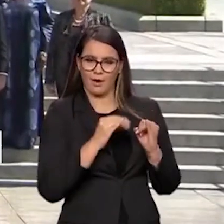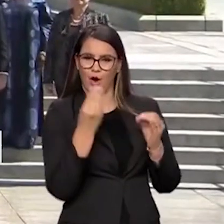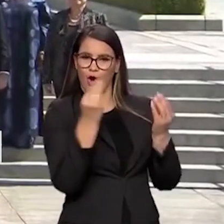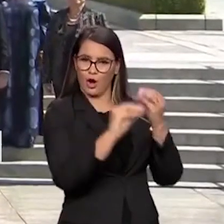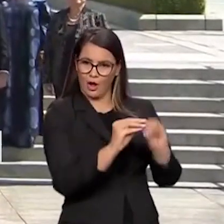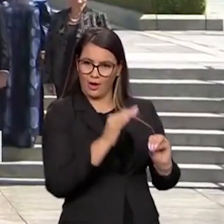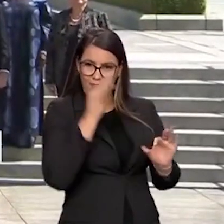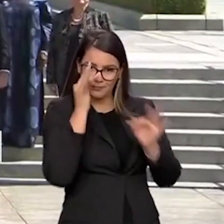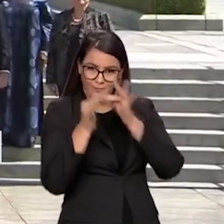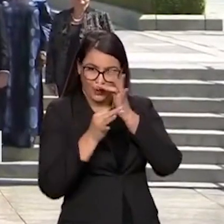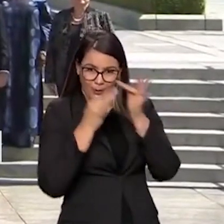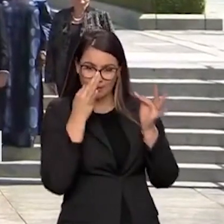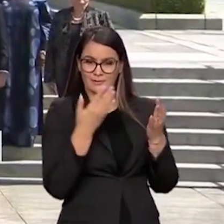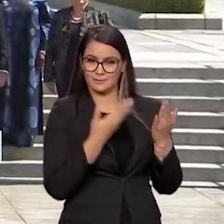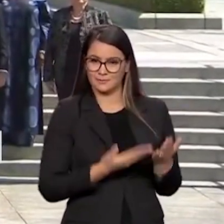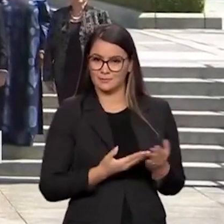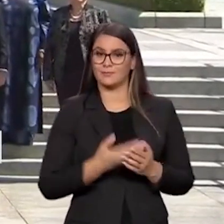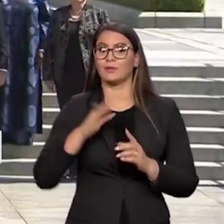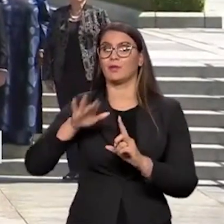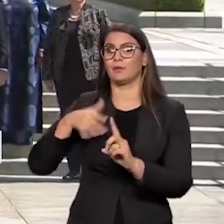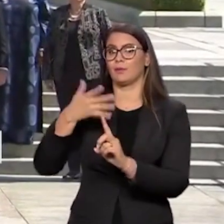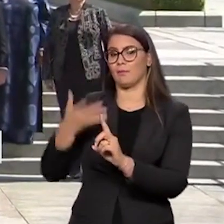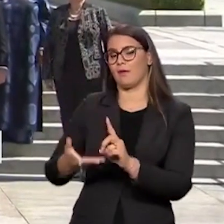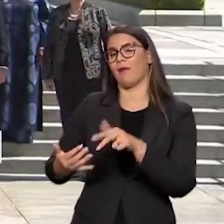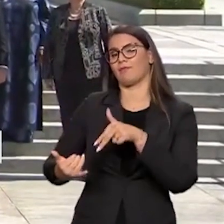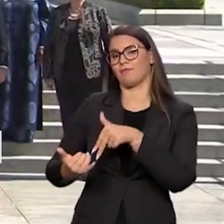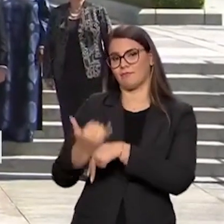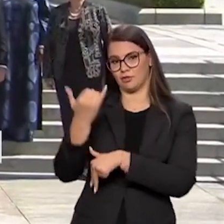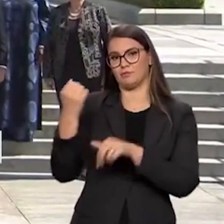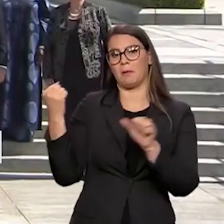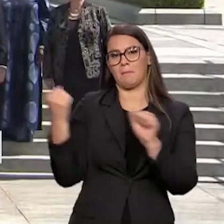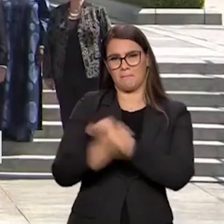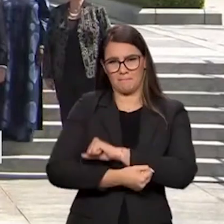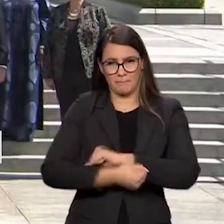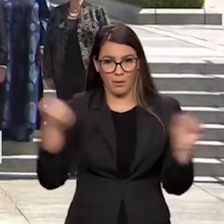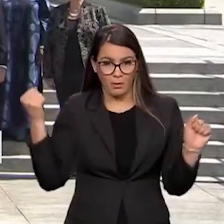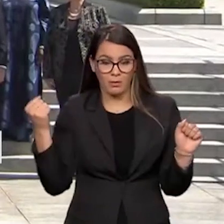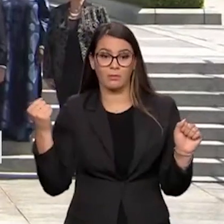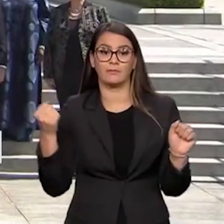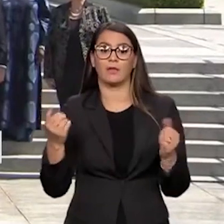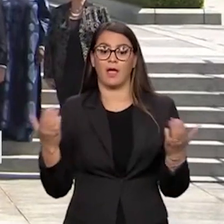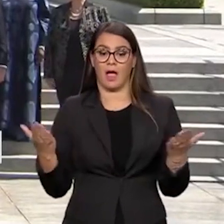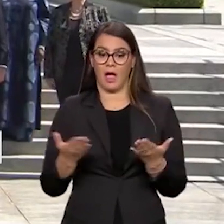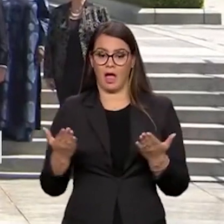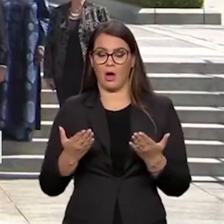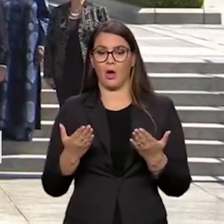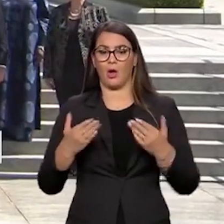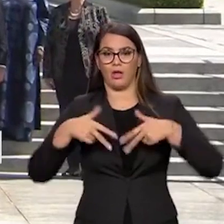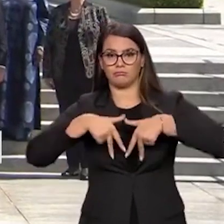depositaram as flores em homenagem às vítimas do bombardeio. Eles posam agora, os chefes de